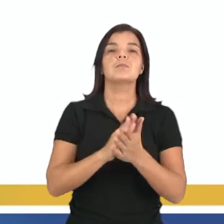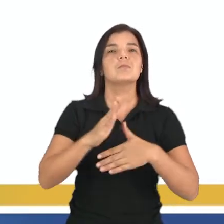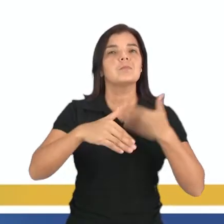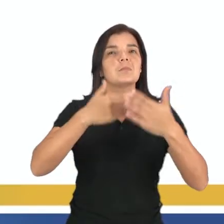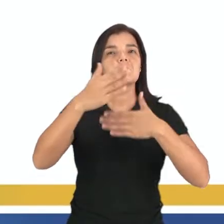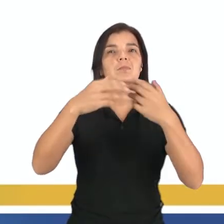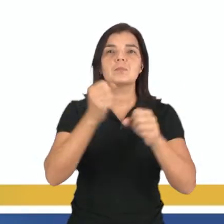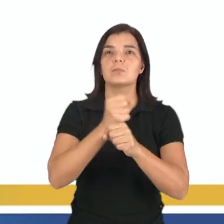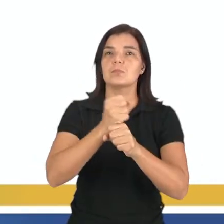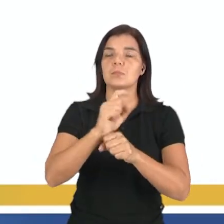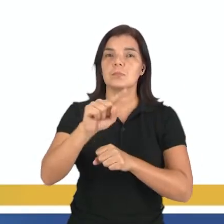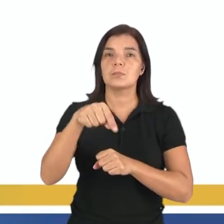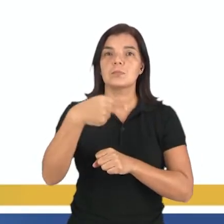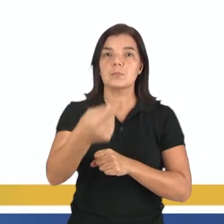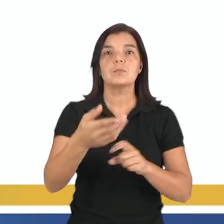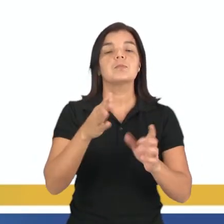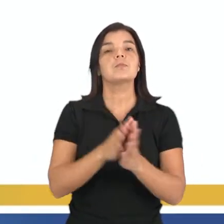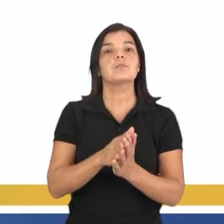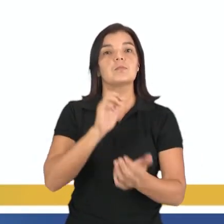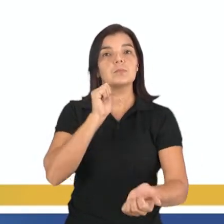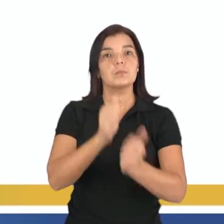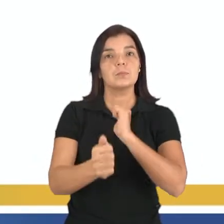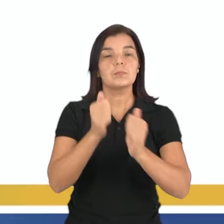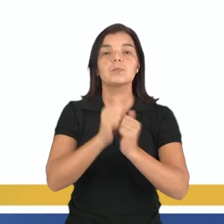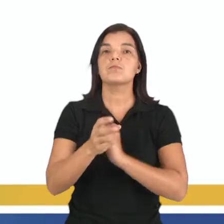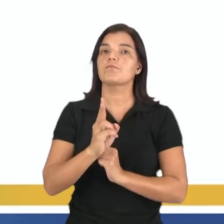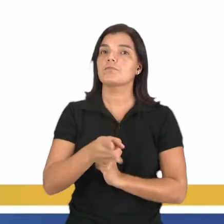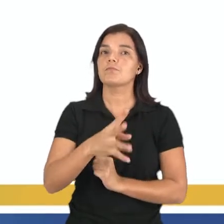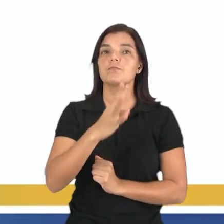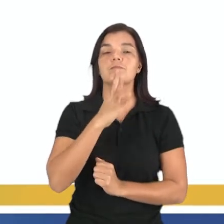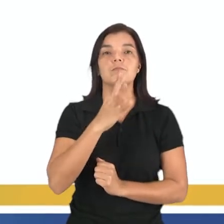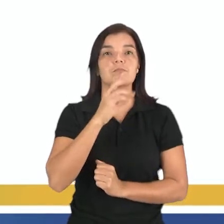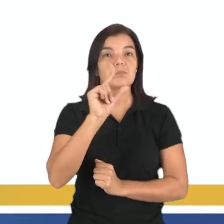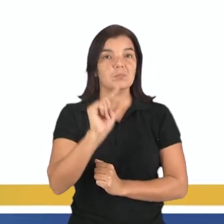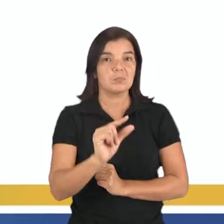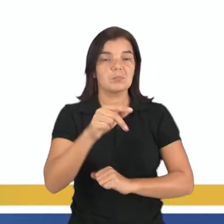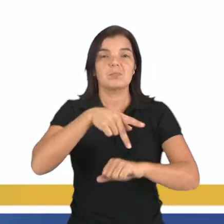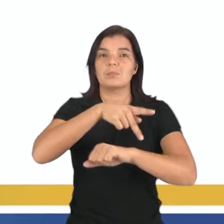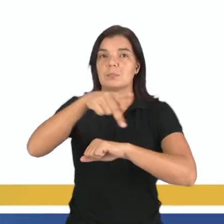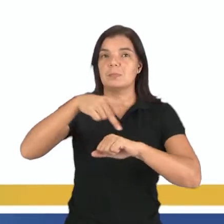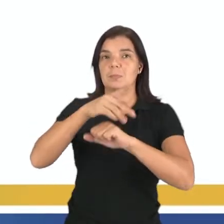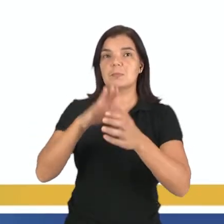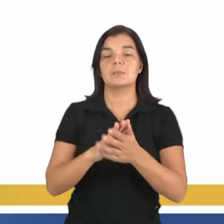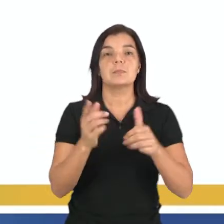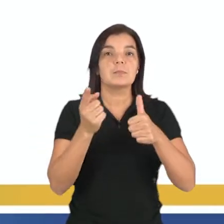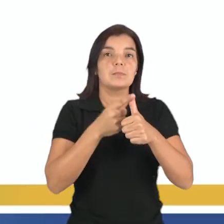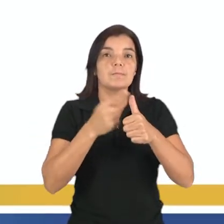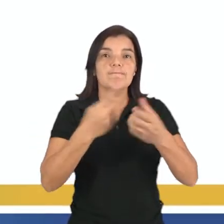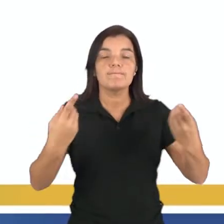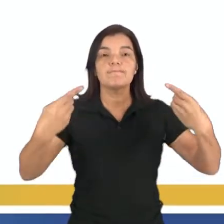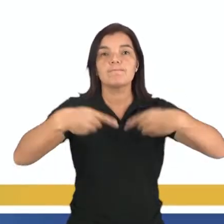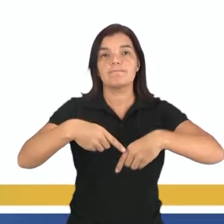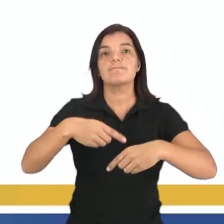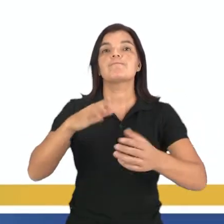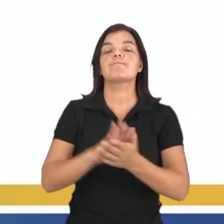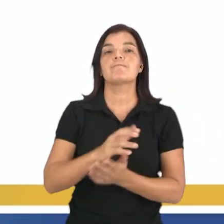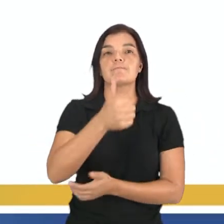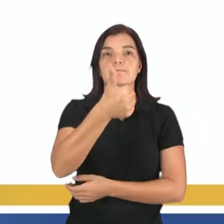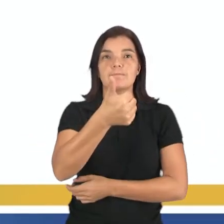anos seguintes. O esporte permaneceu pouco conhecido no continente. A primeira competição oficial no país